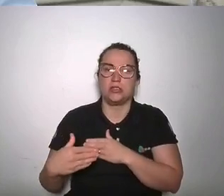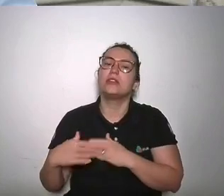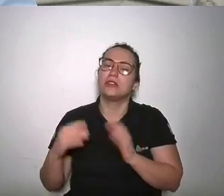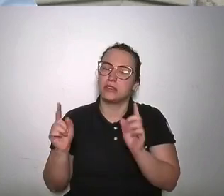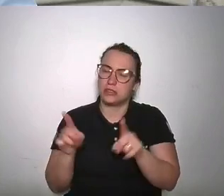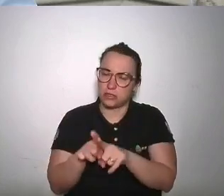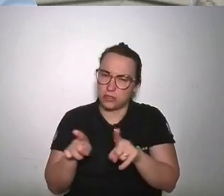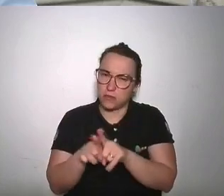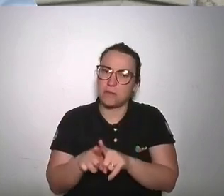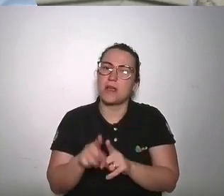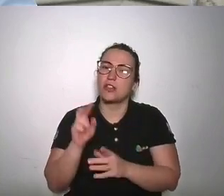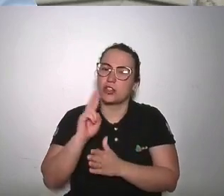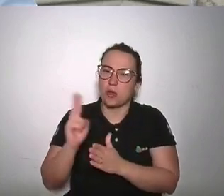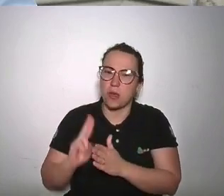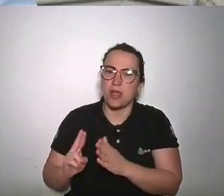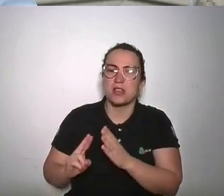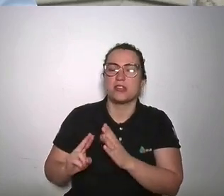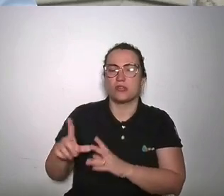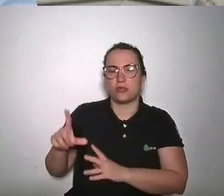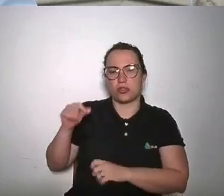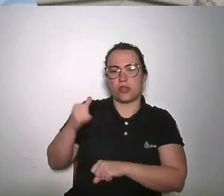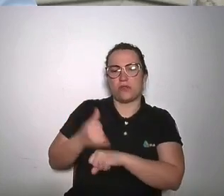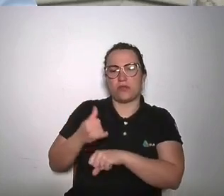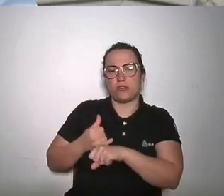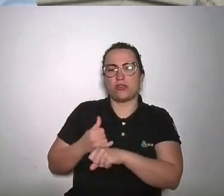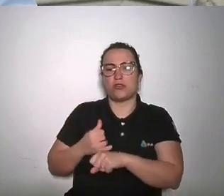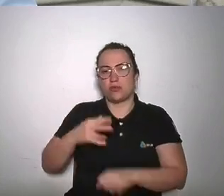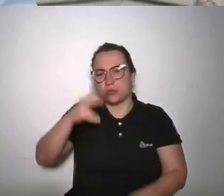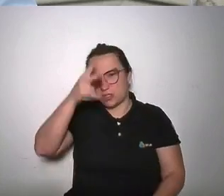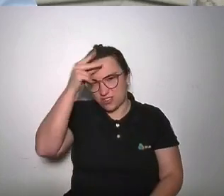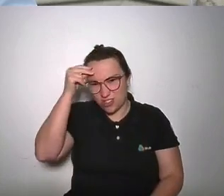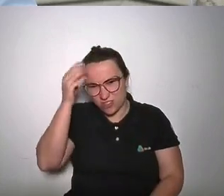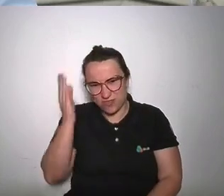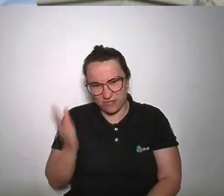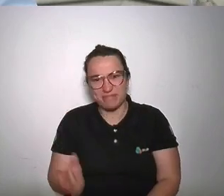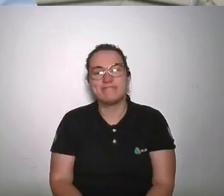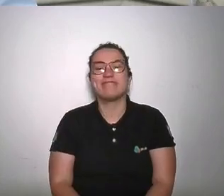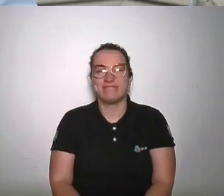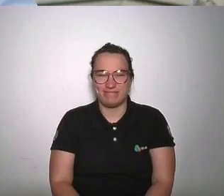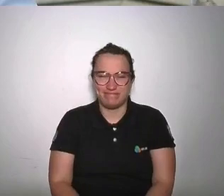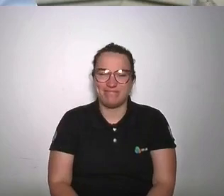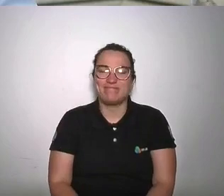de livre nomeação do chefe do Poder Executivo. Então,